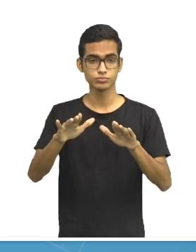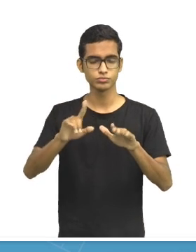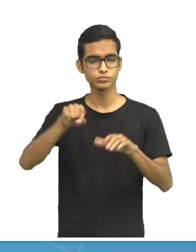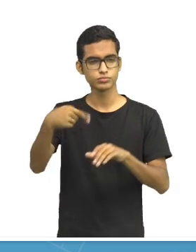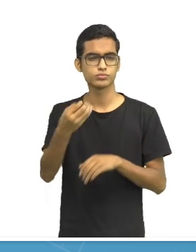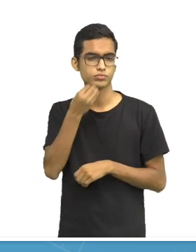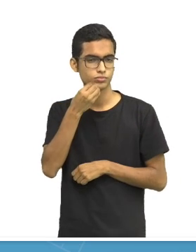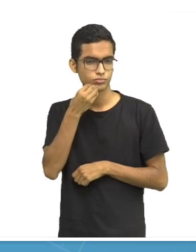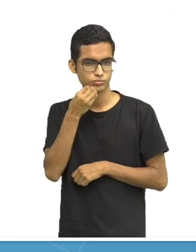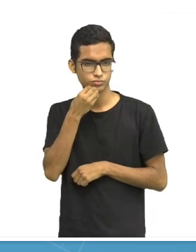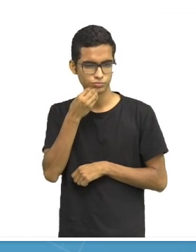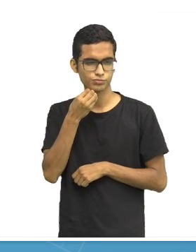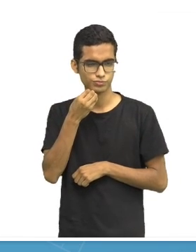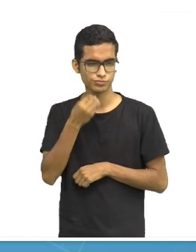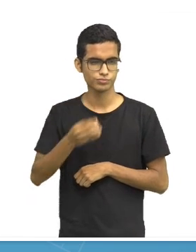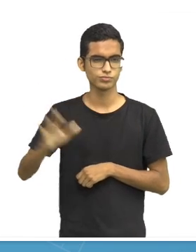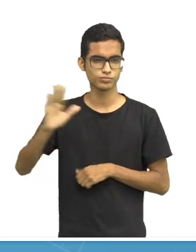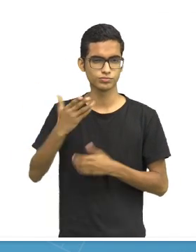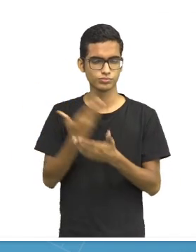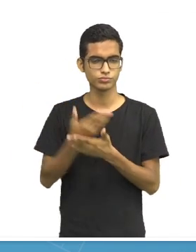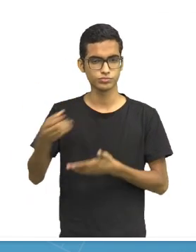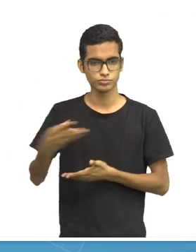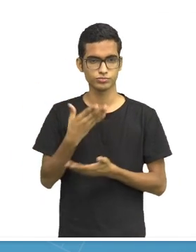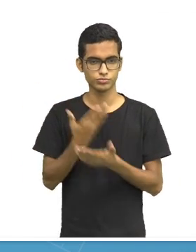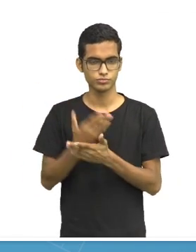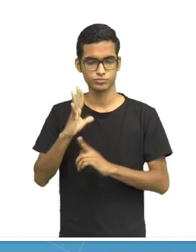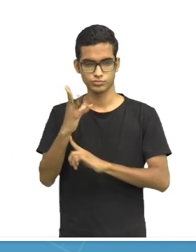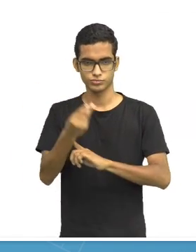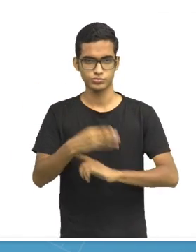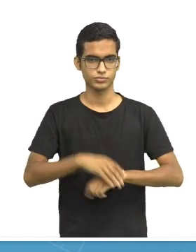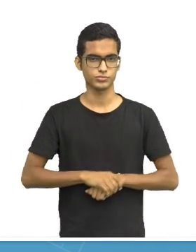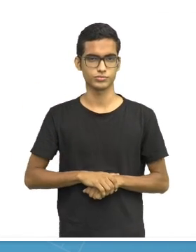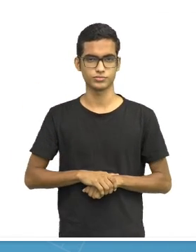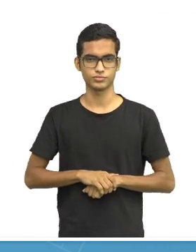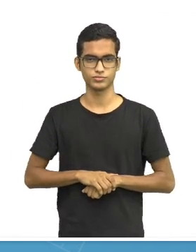próxima oportunidade de uma nova aula de arte.